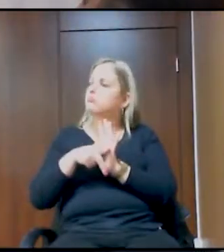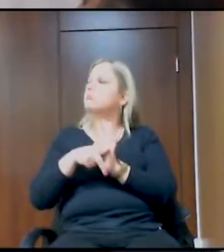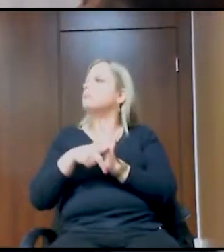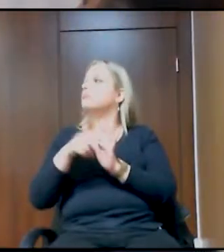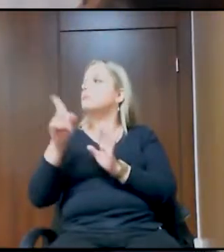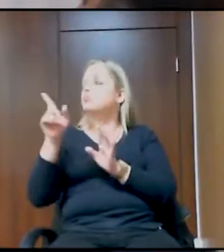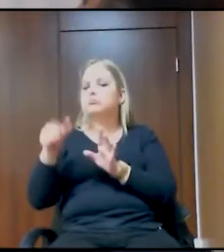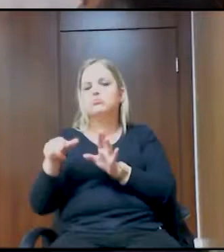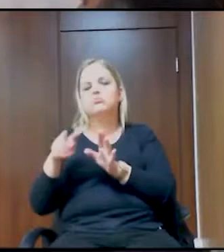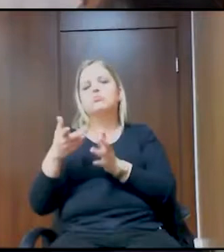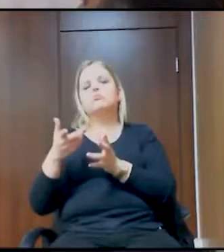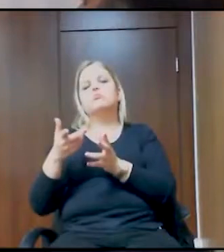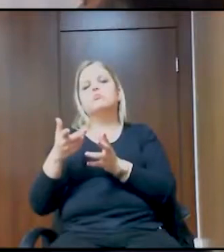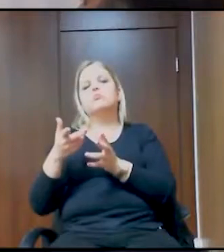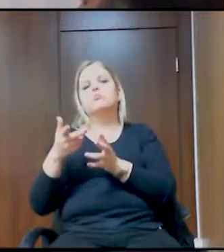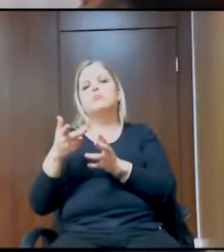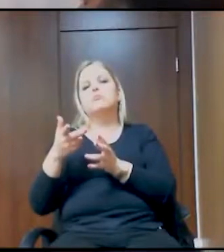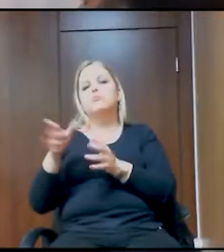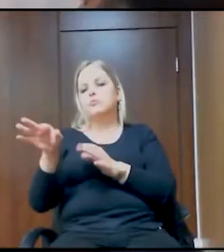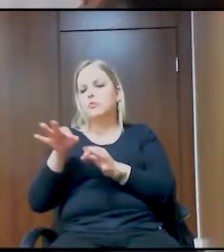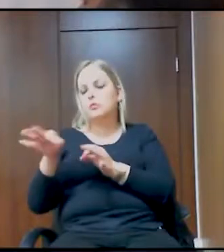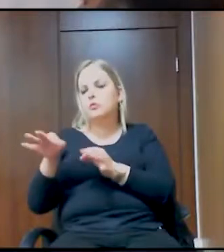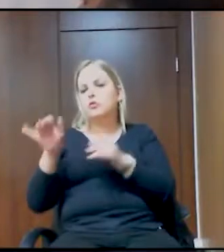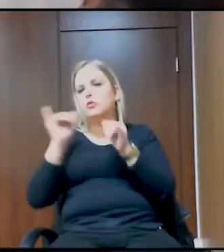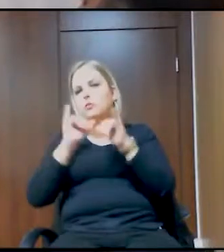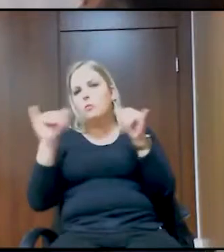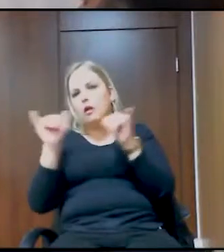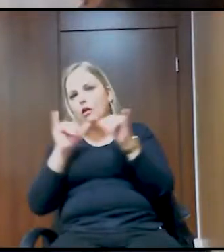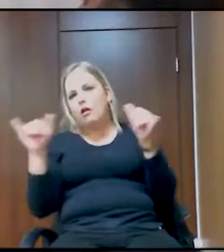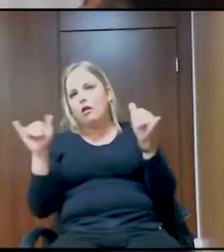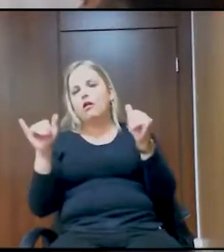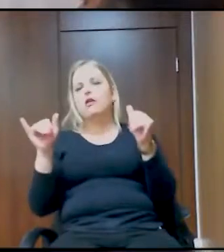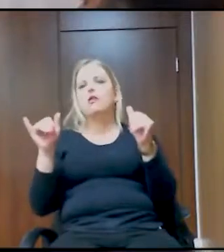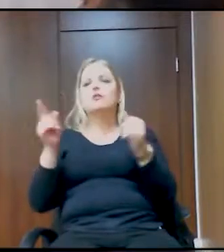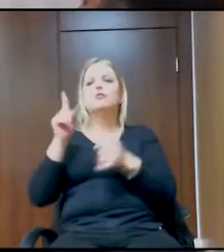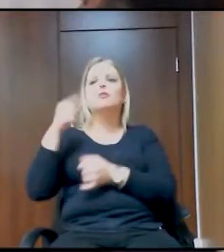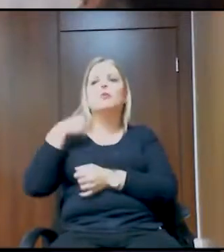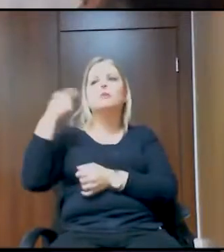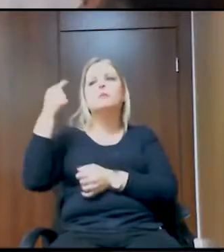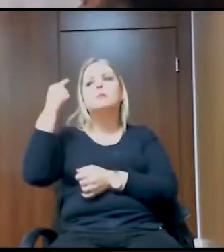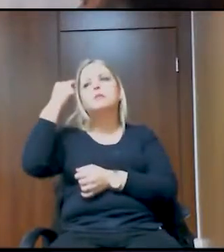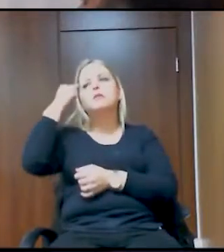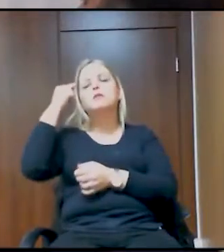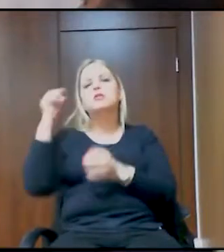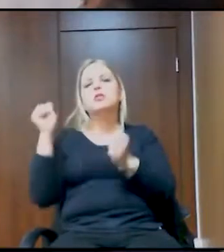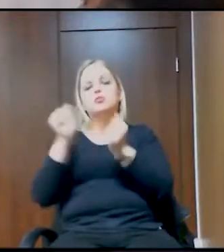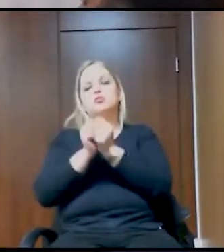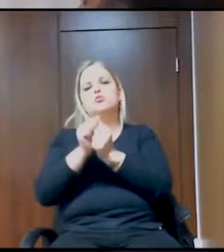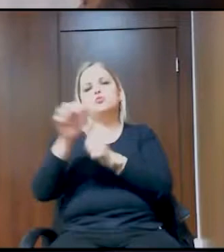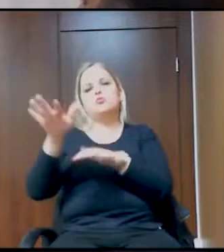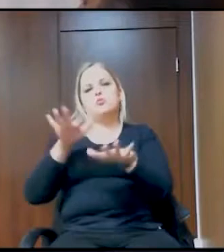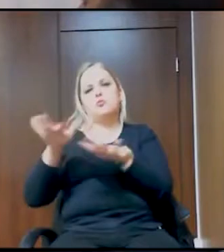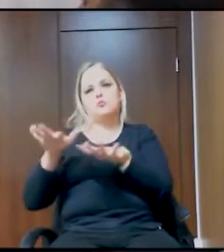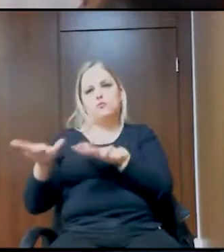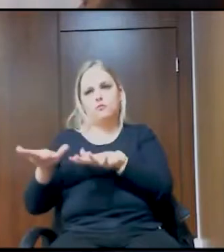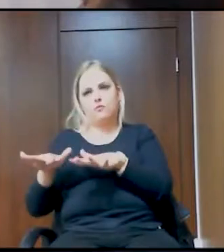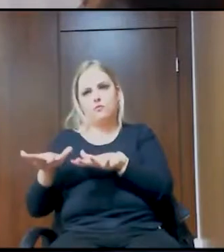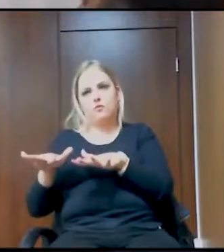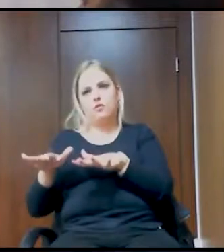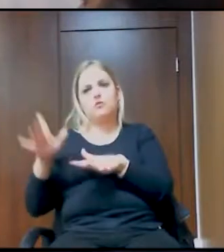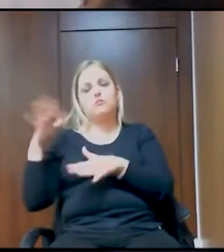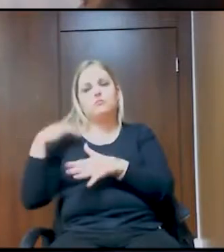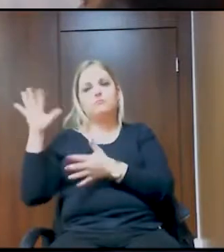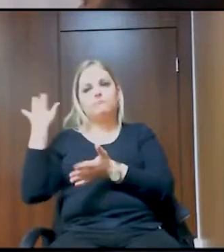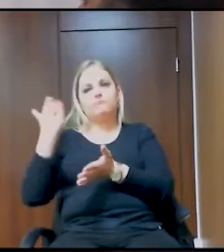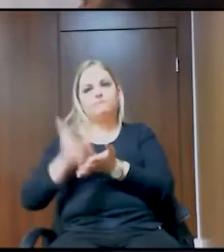política, é um projeto muito de marketing, não é um projeto pensado junto com os movimentos, junto com aqueles que são os